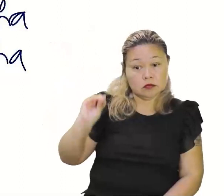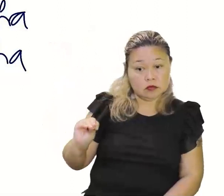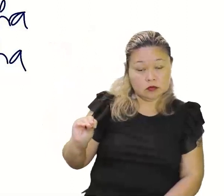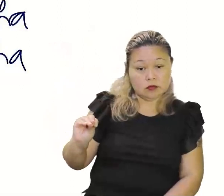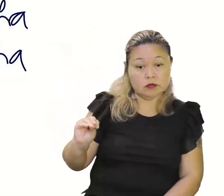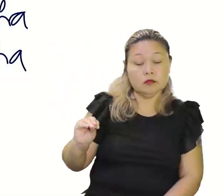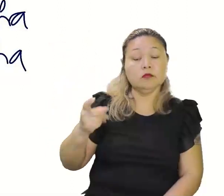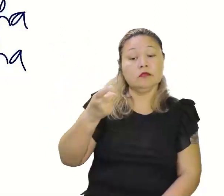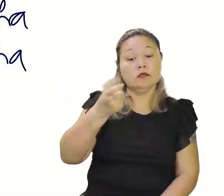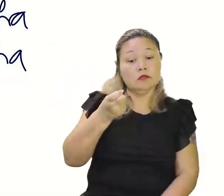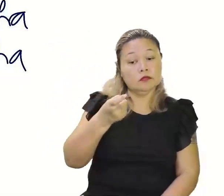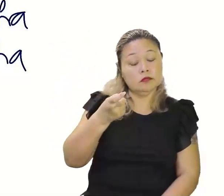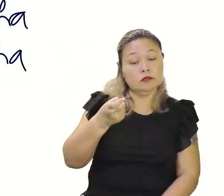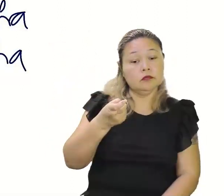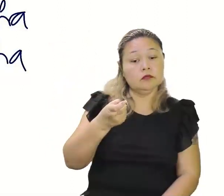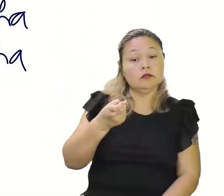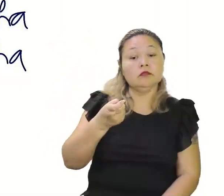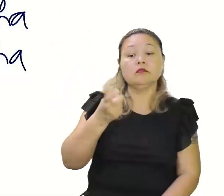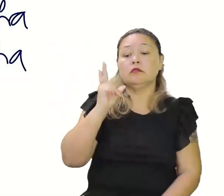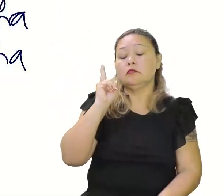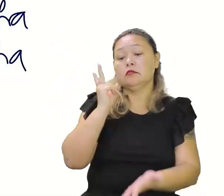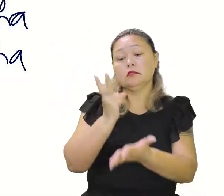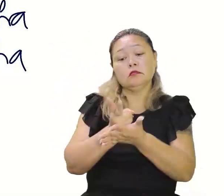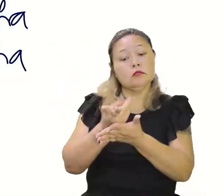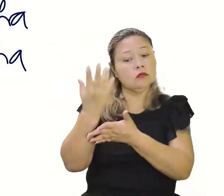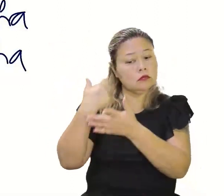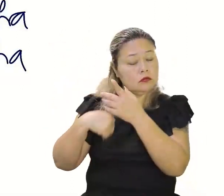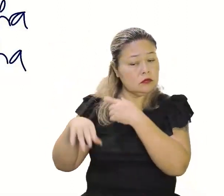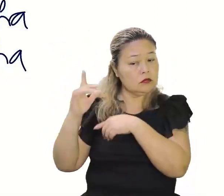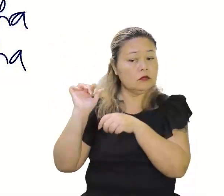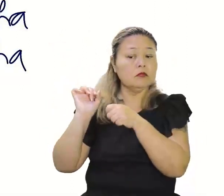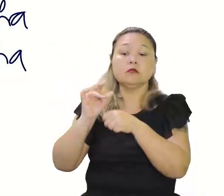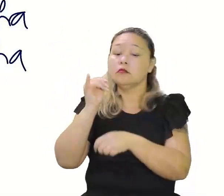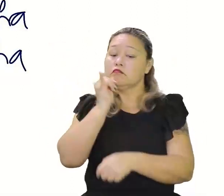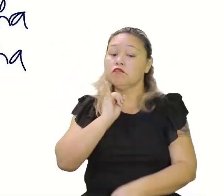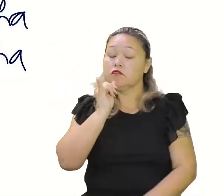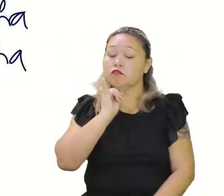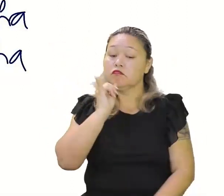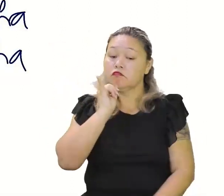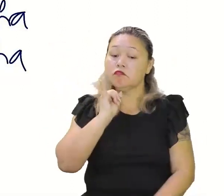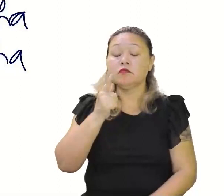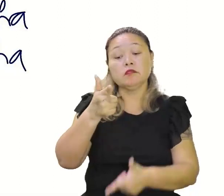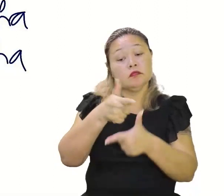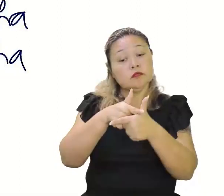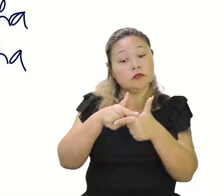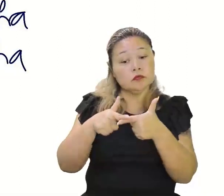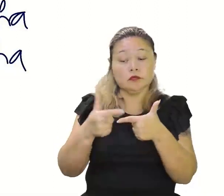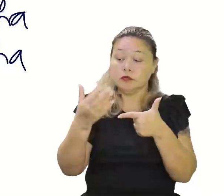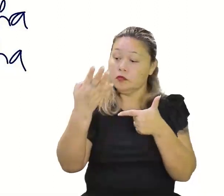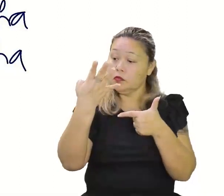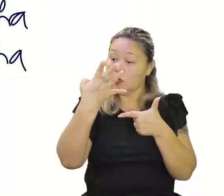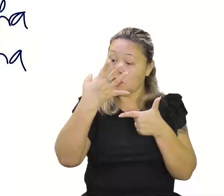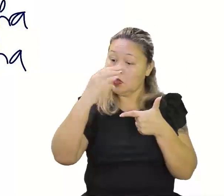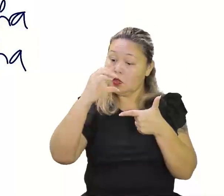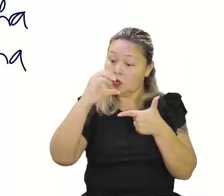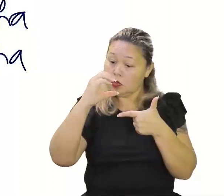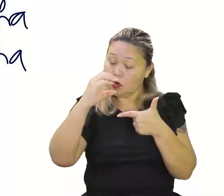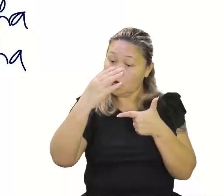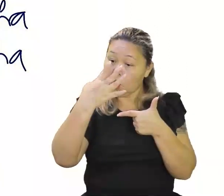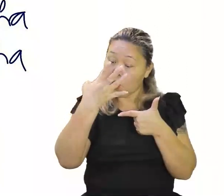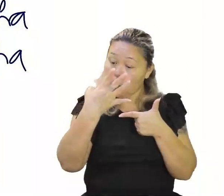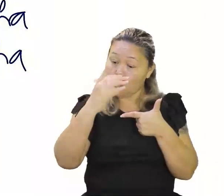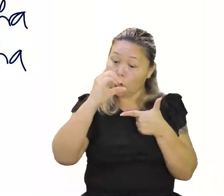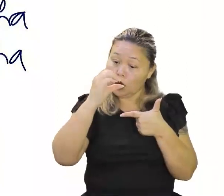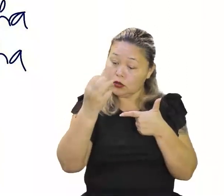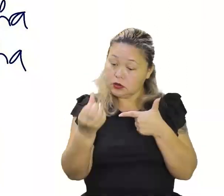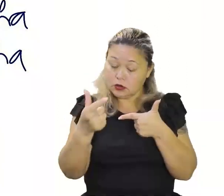ter? X. Do mesmo jeito que a gente fez nos exemplos anteriores, é o mesmo que dividir, 406 por